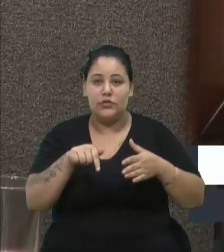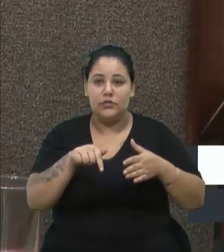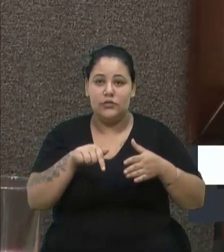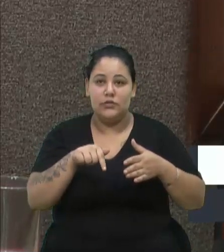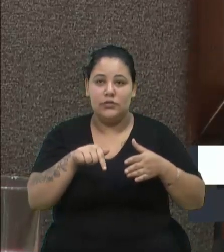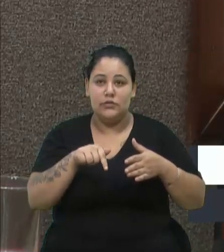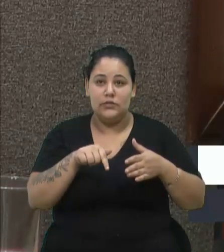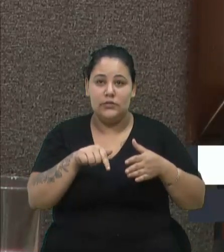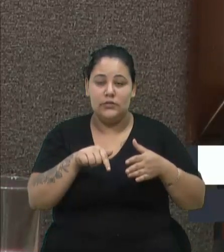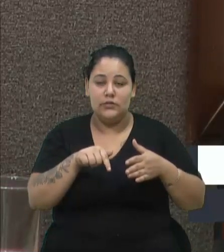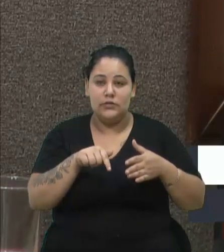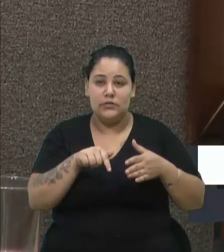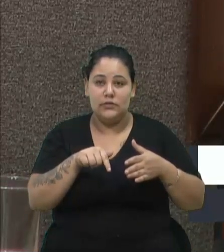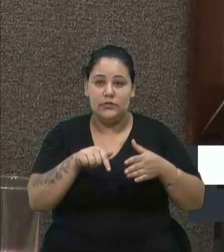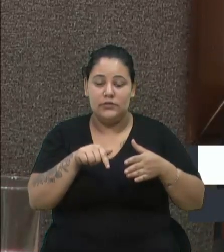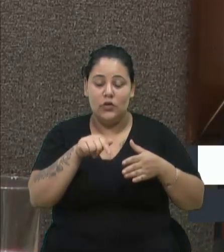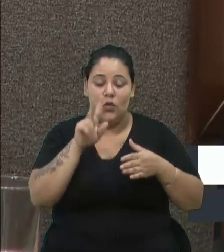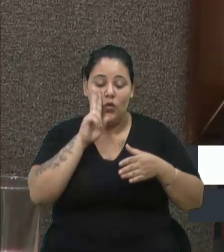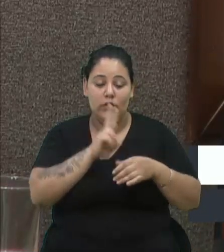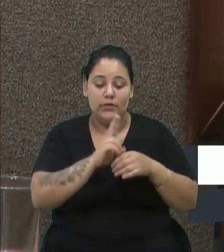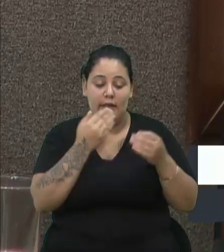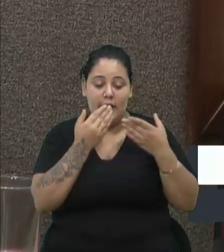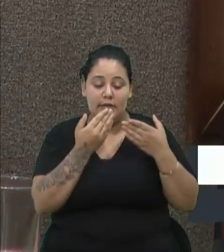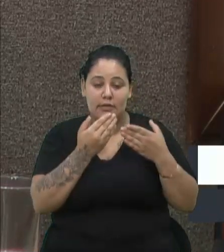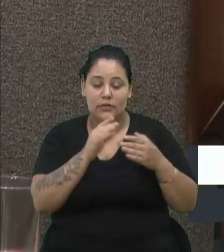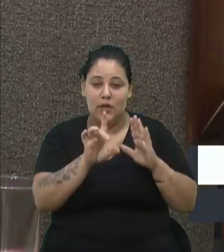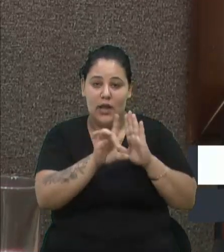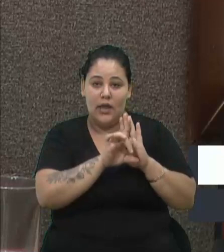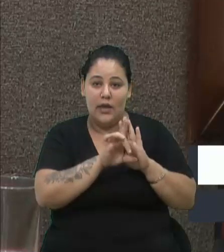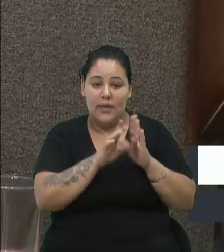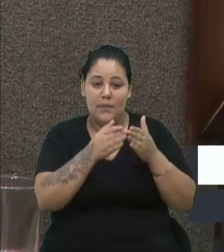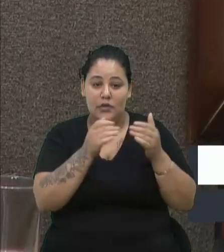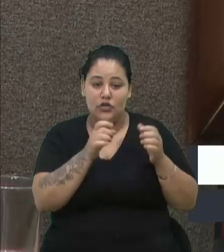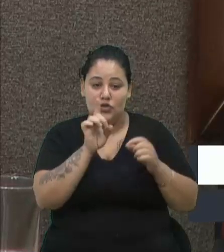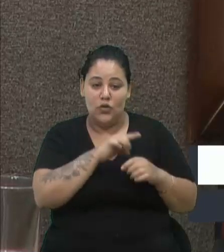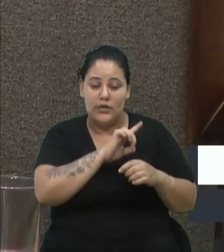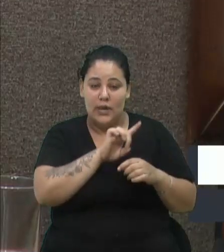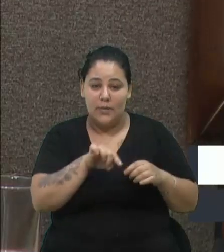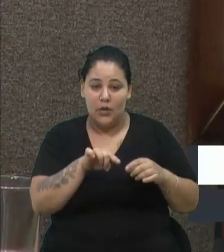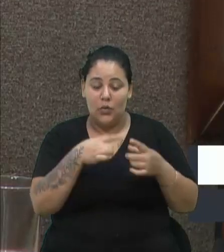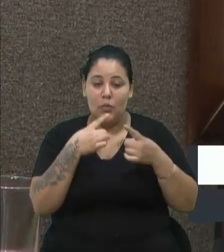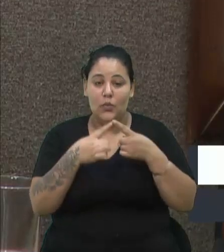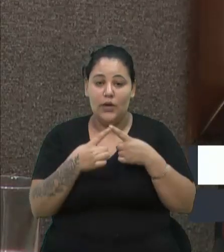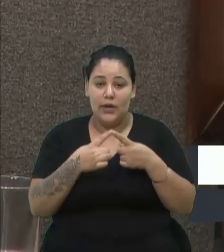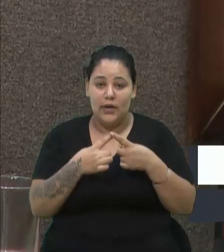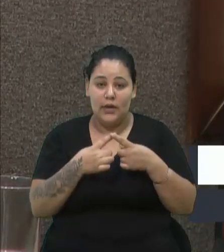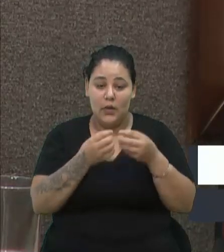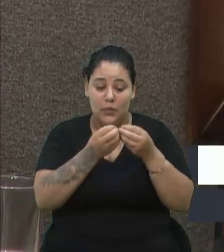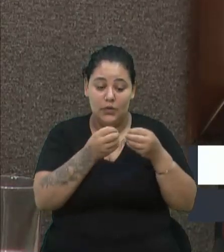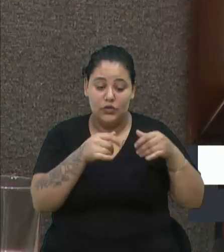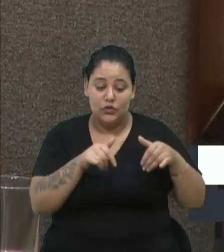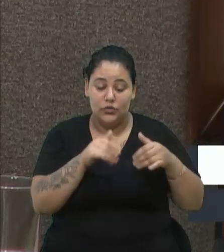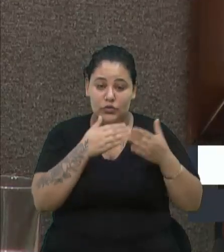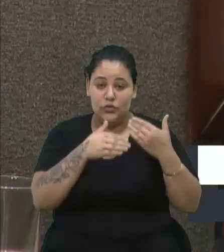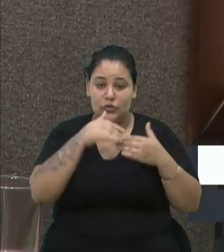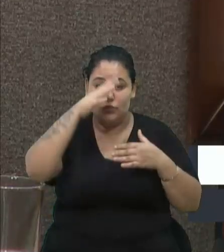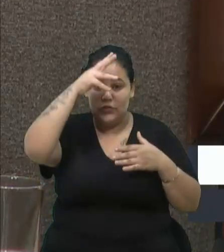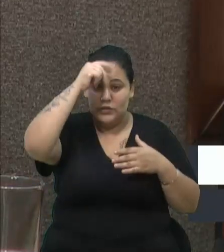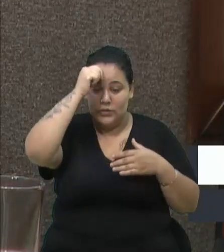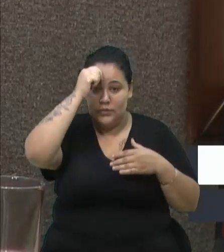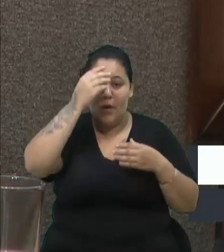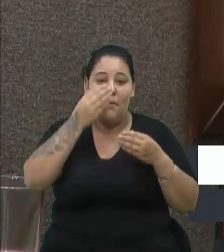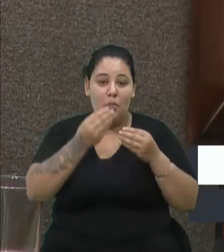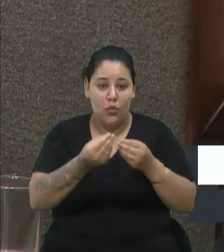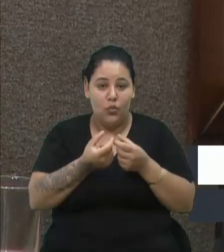né, amparado em toda essa legislação, solicitando o veto naquele momento, porque o prejuízo aos municípios ia ser muito